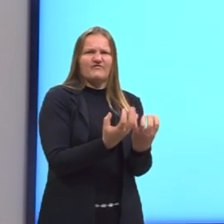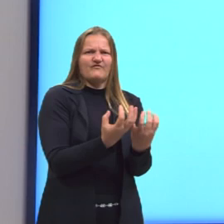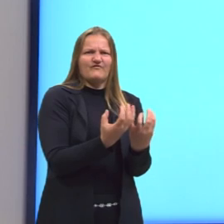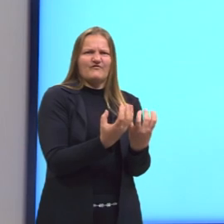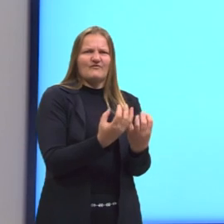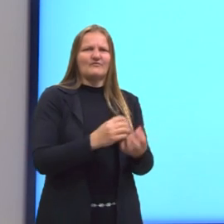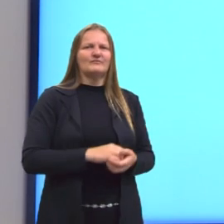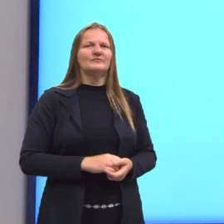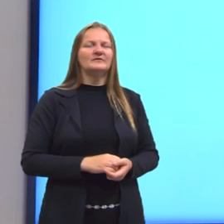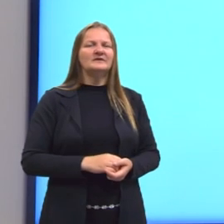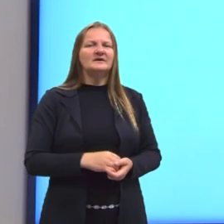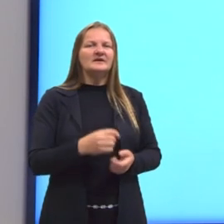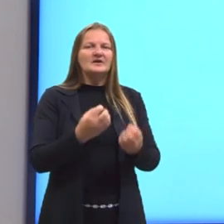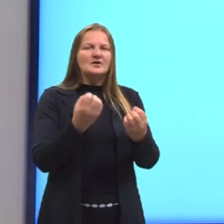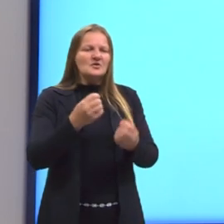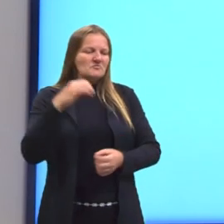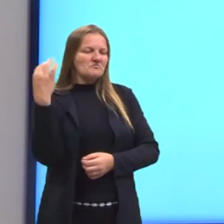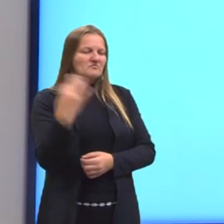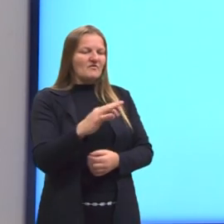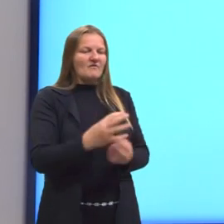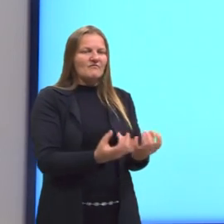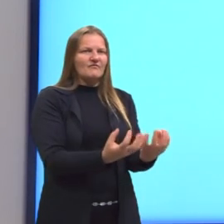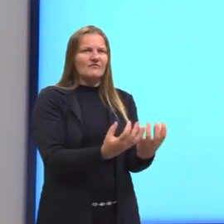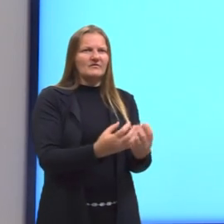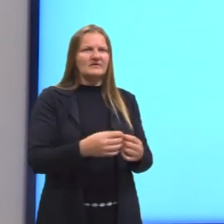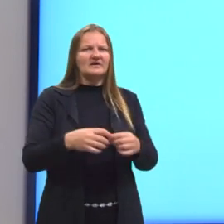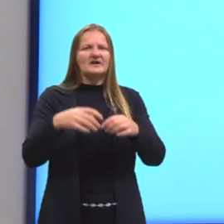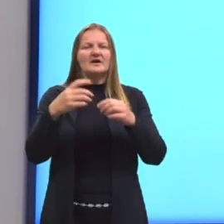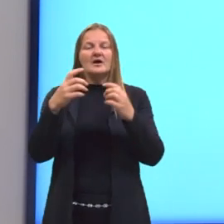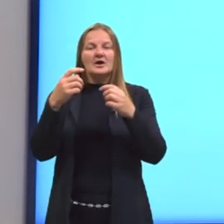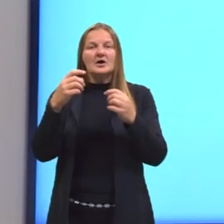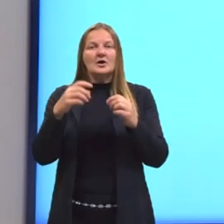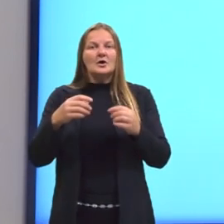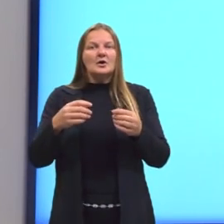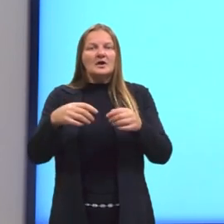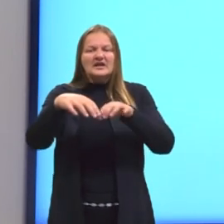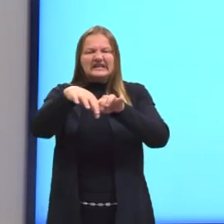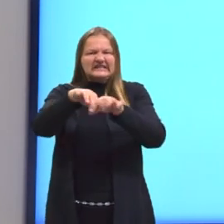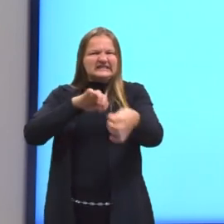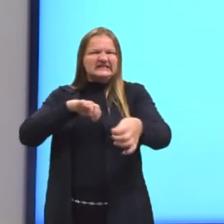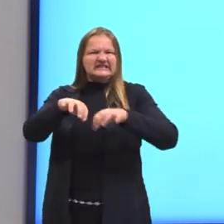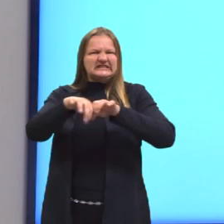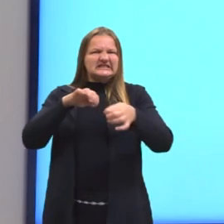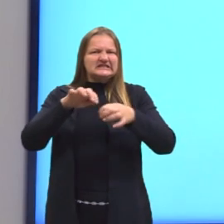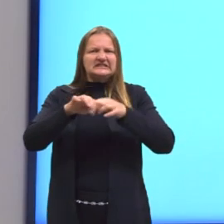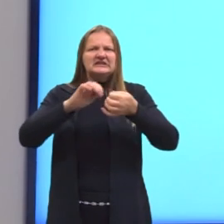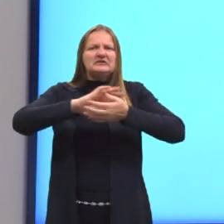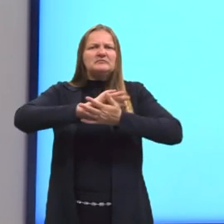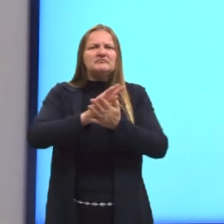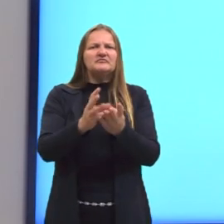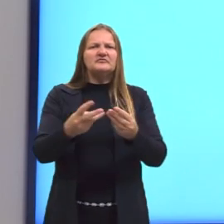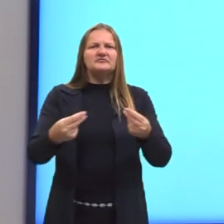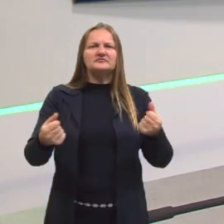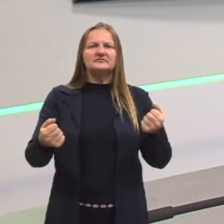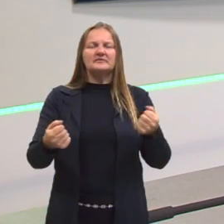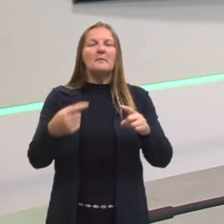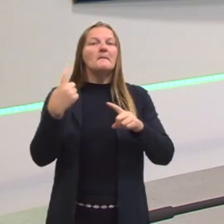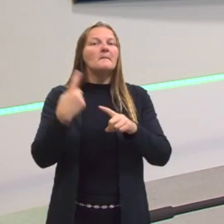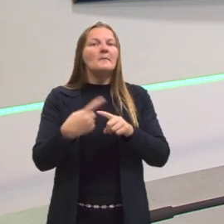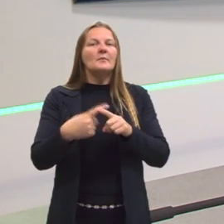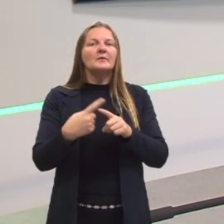e branco mas ele joga no fogo e aqui no outro ele rasga enfim ele destrói o propósito aqui